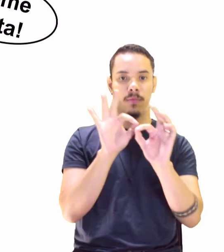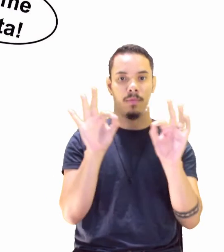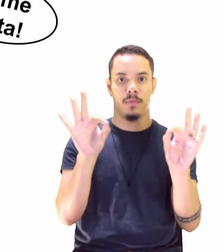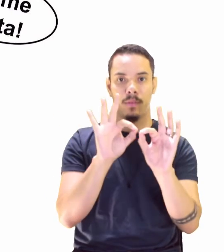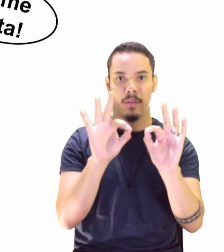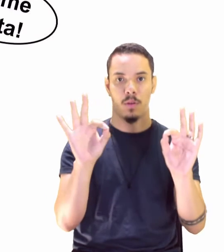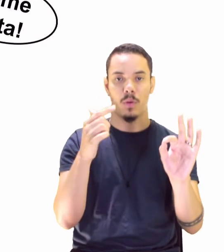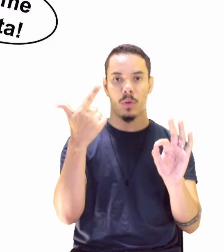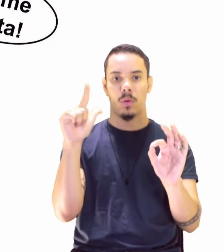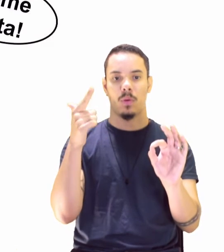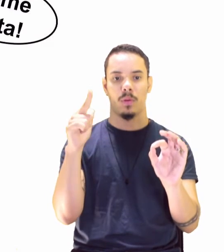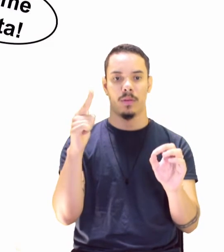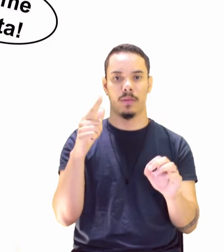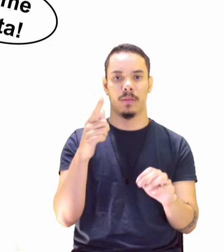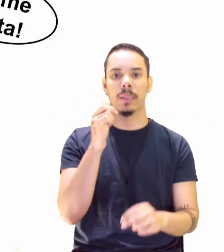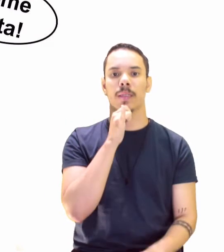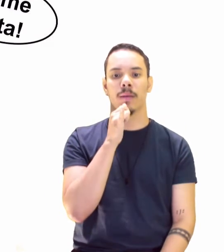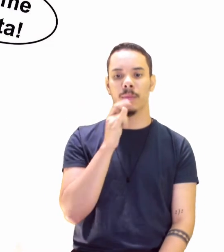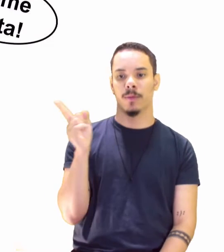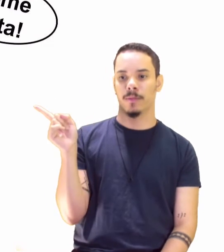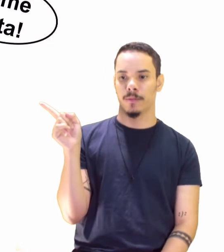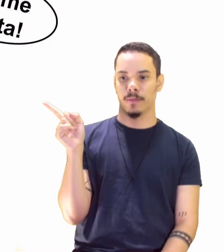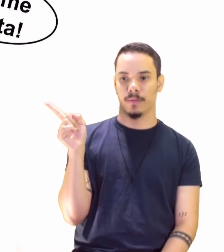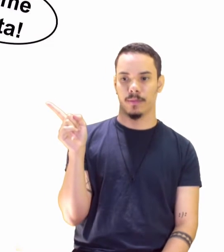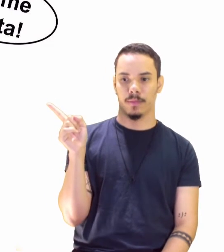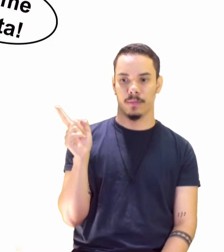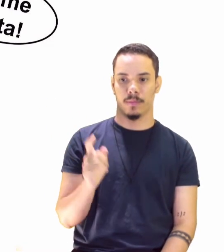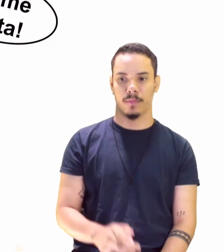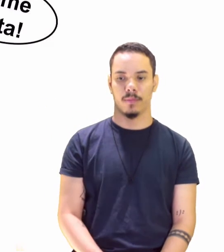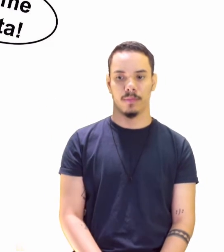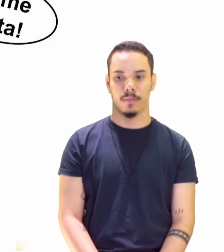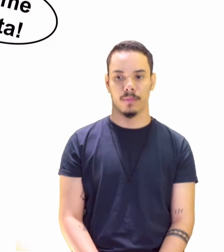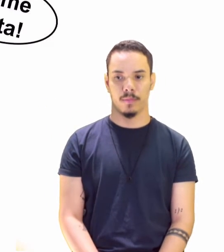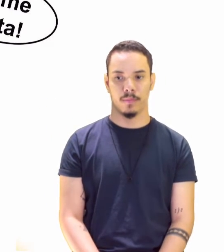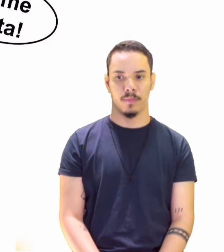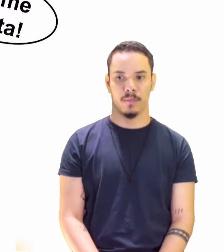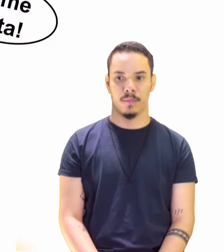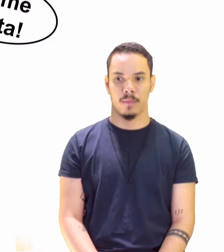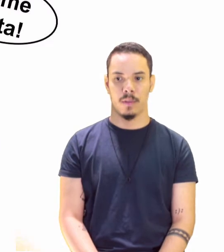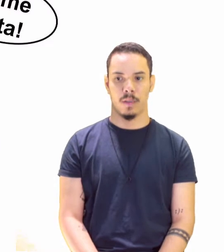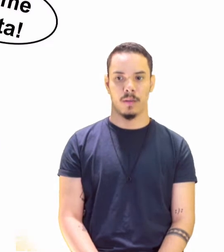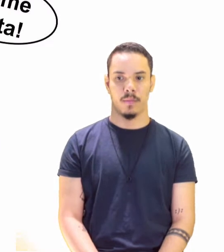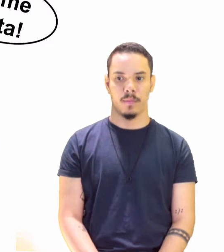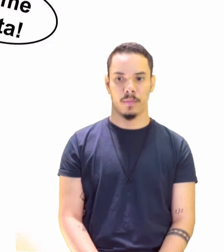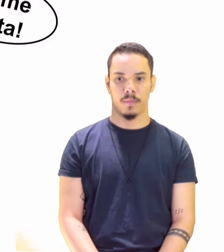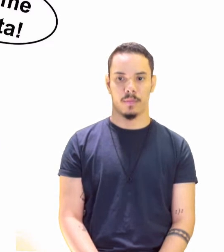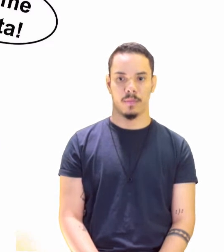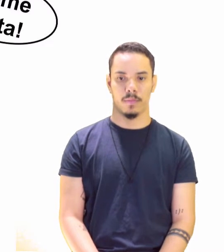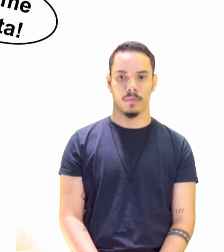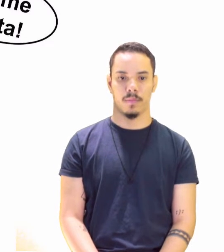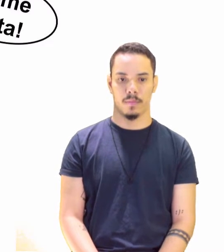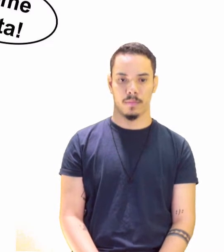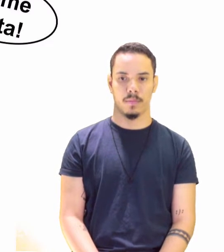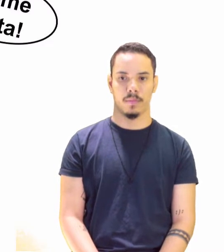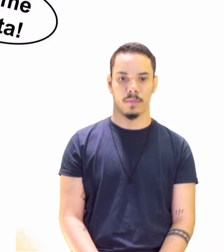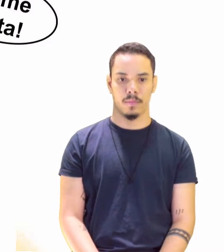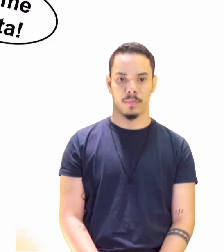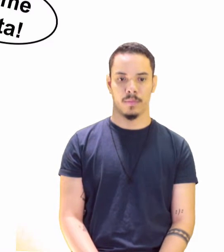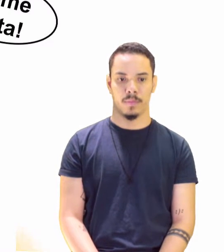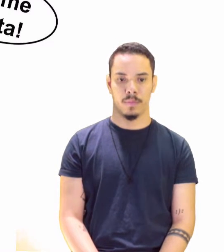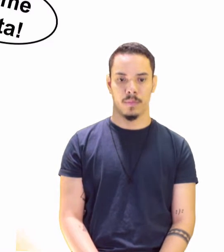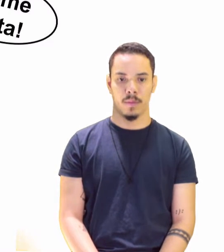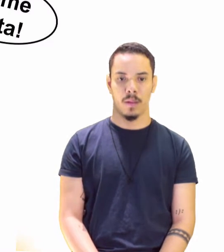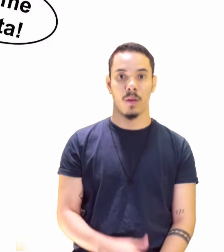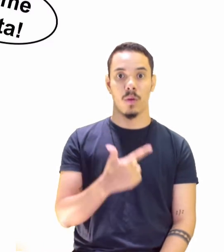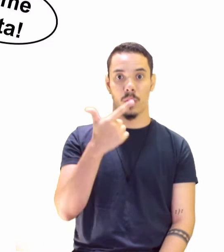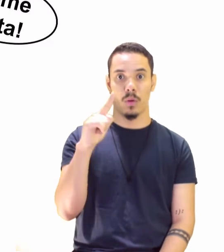de maior primor. Como que fica? Olha só. O teu sangue